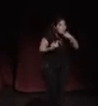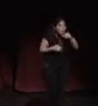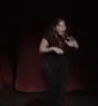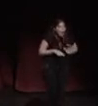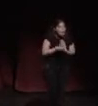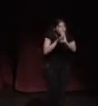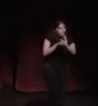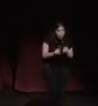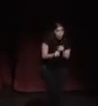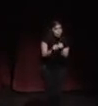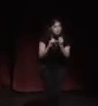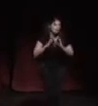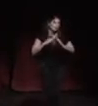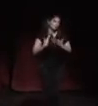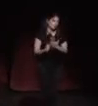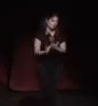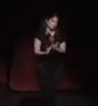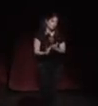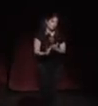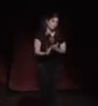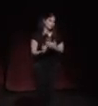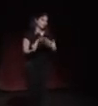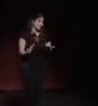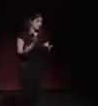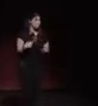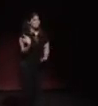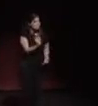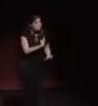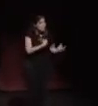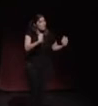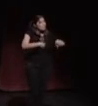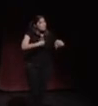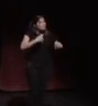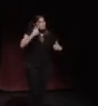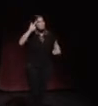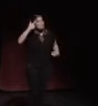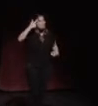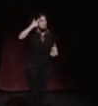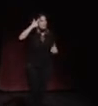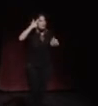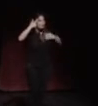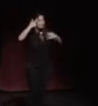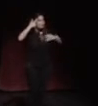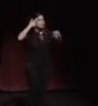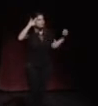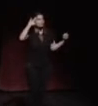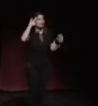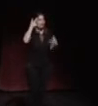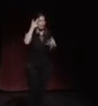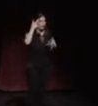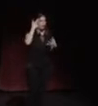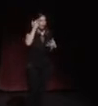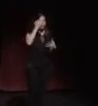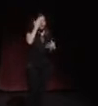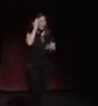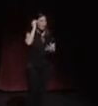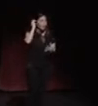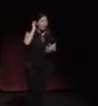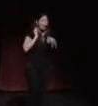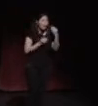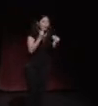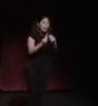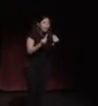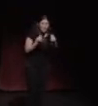Então, eu acho que nós precisamos, talvez, inventar uma outra maneira de criar essa relação